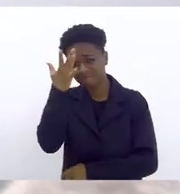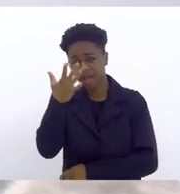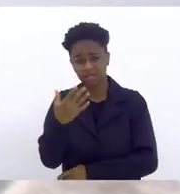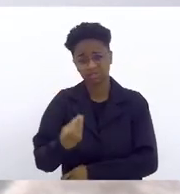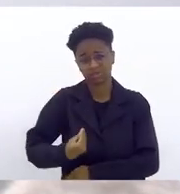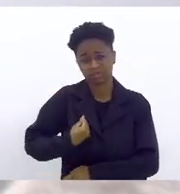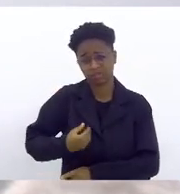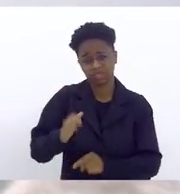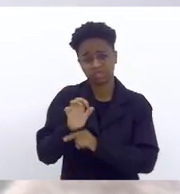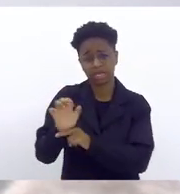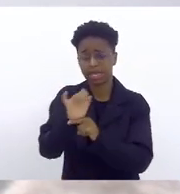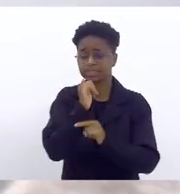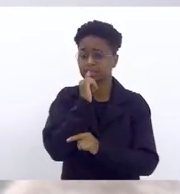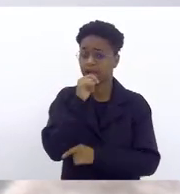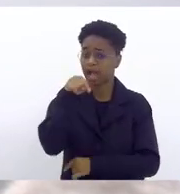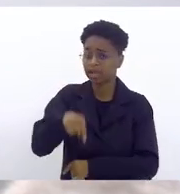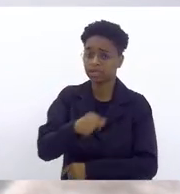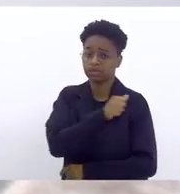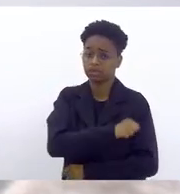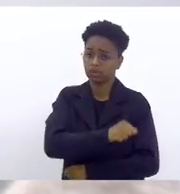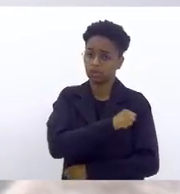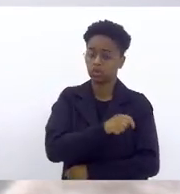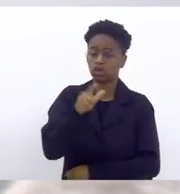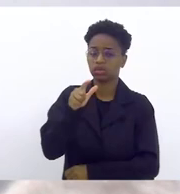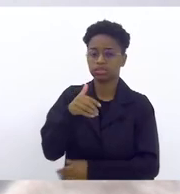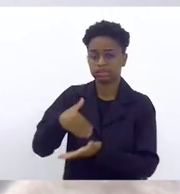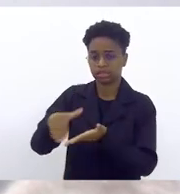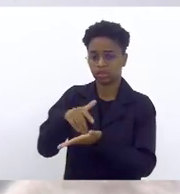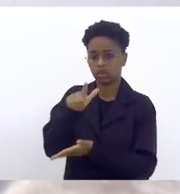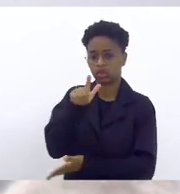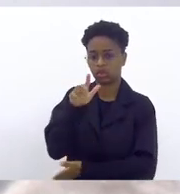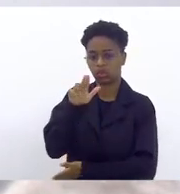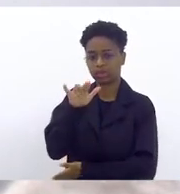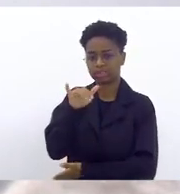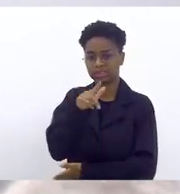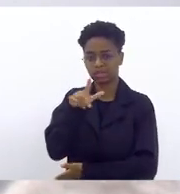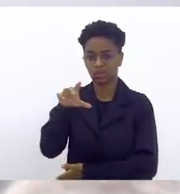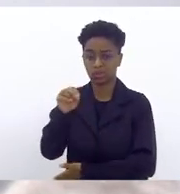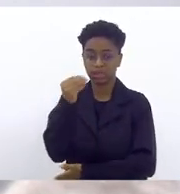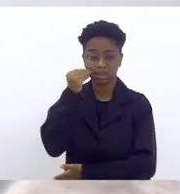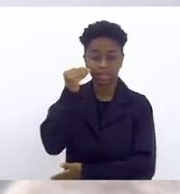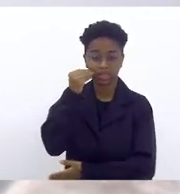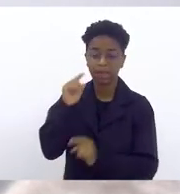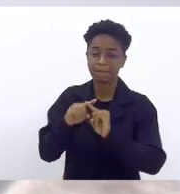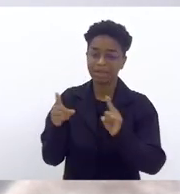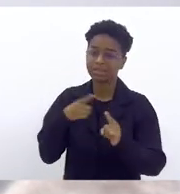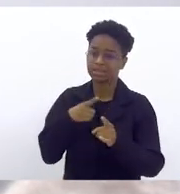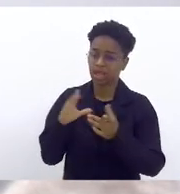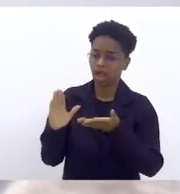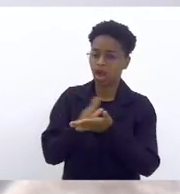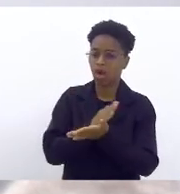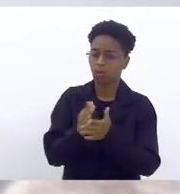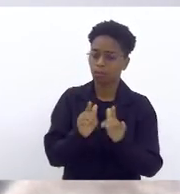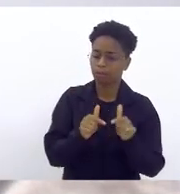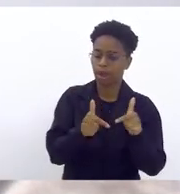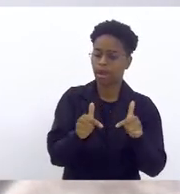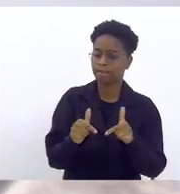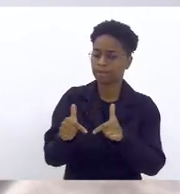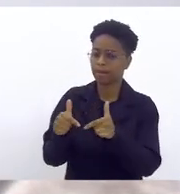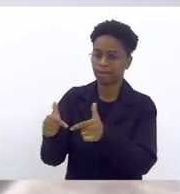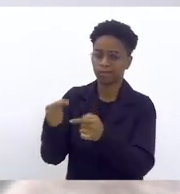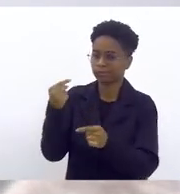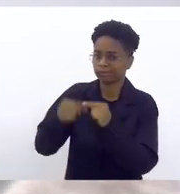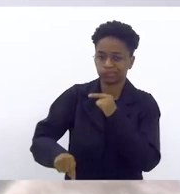aqui no Rio por exemplo secretário Luizinho tem tentado estudar isso mas a gente já encontra algumas iniciativas que foram consideradas